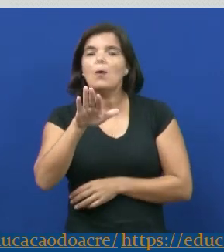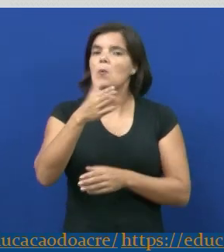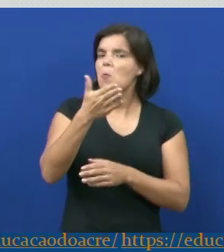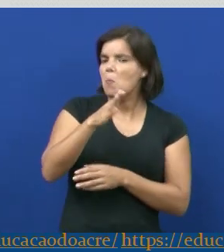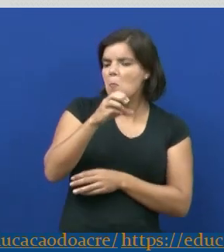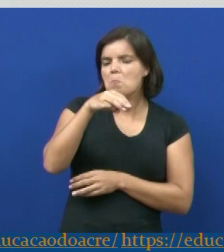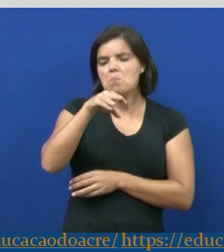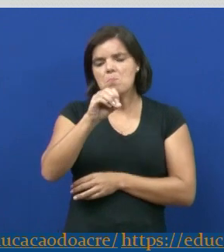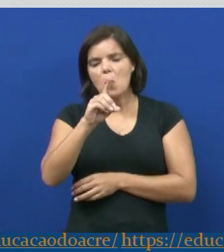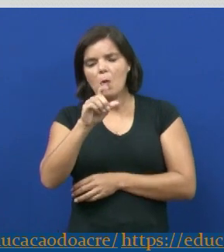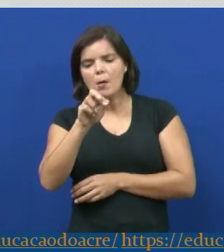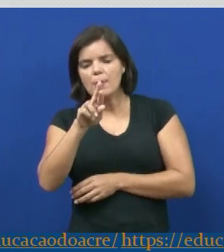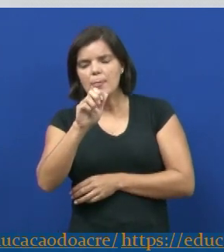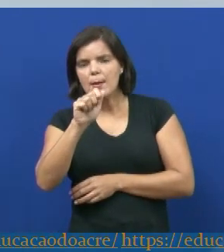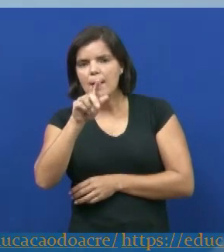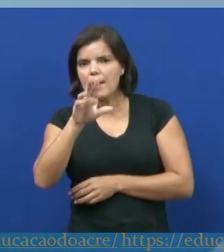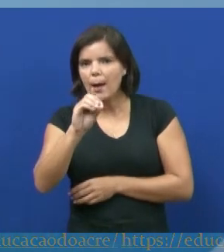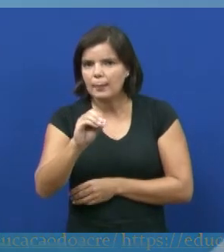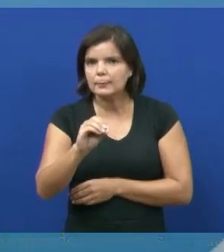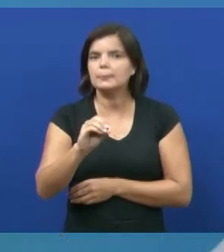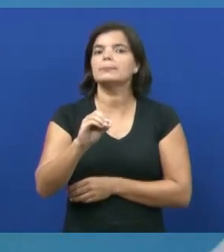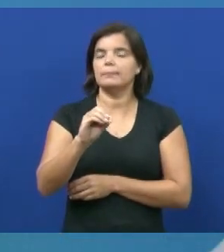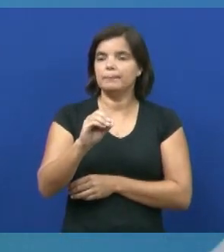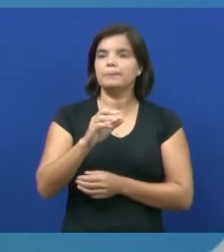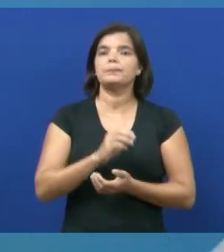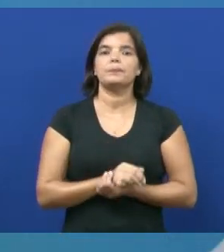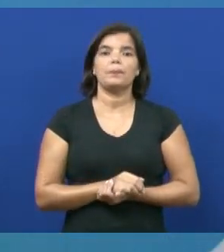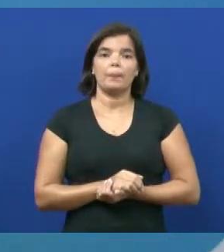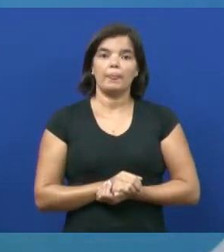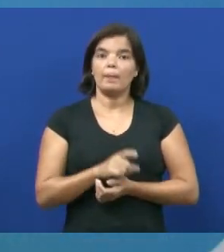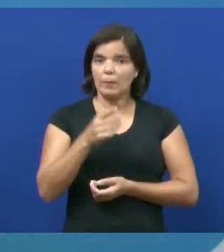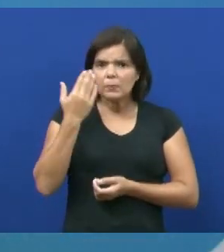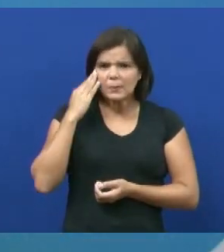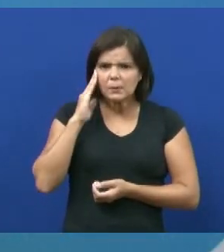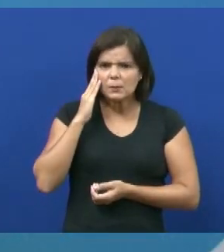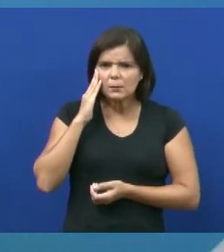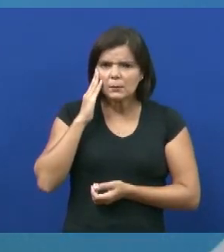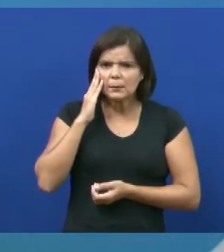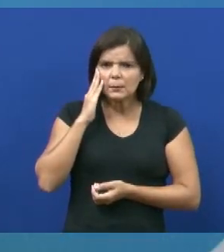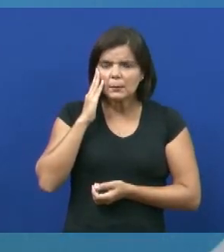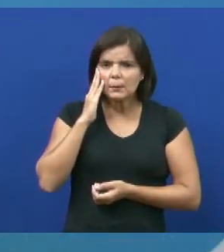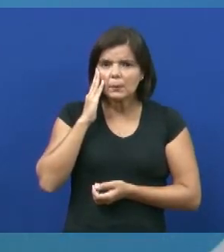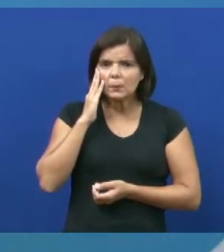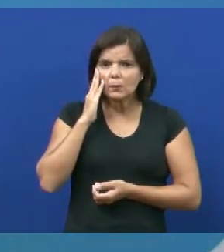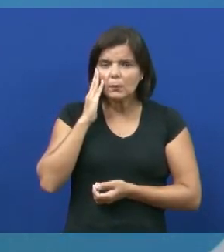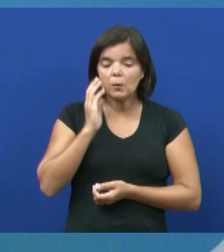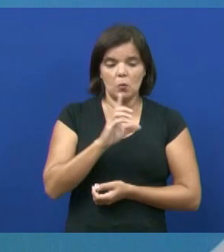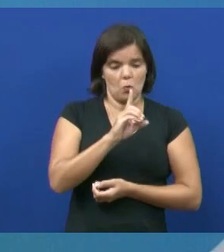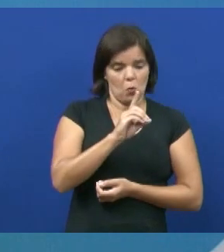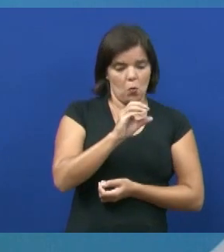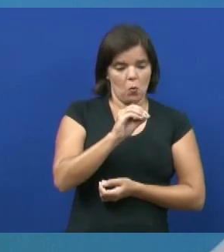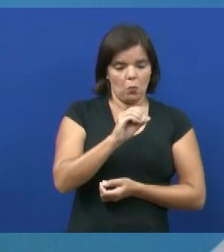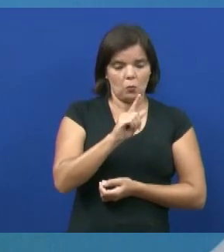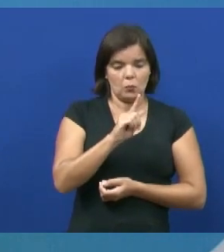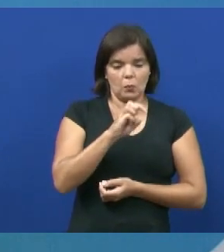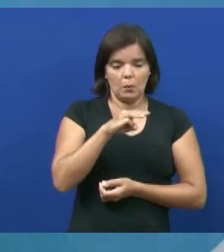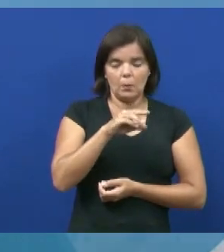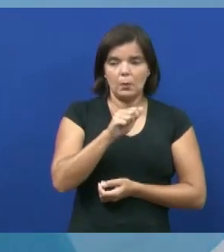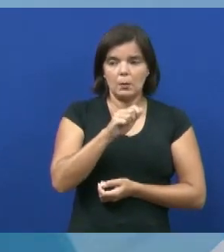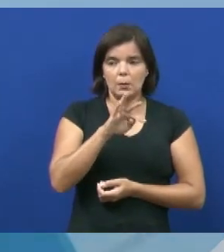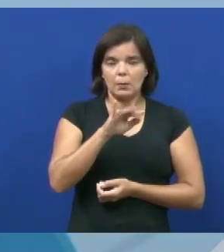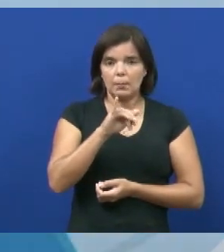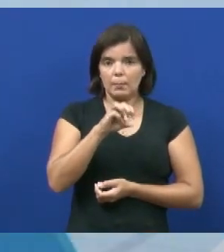moderado, certo? Volte para mim aqui, aluno. Vocês estão entendendo? O dogmatismo